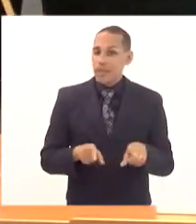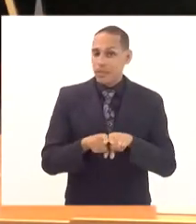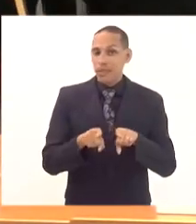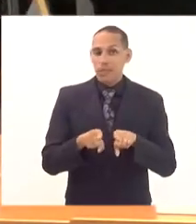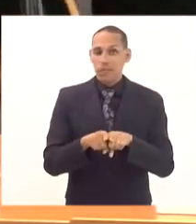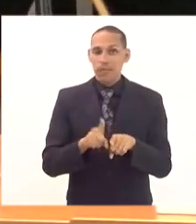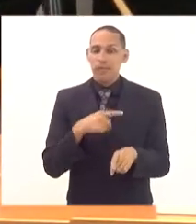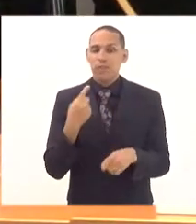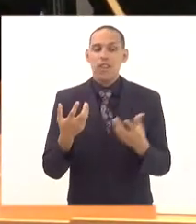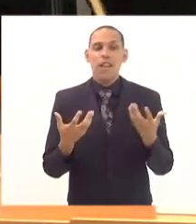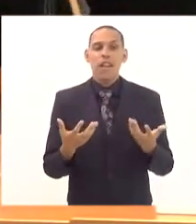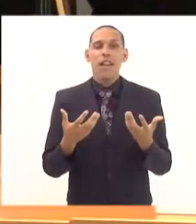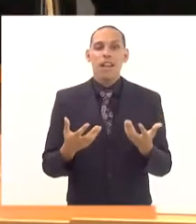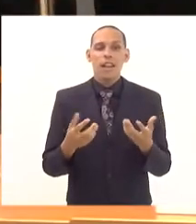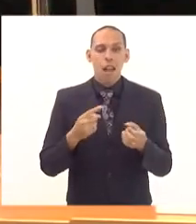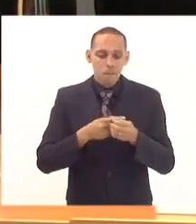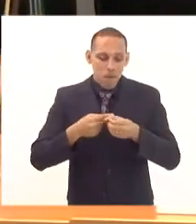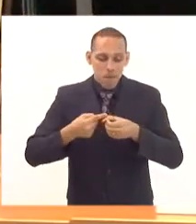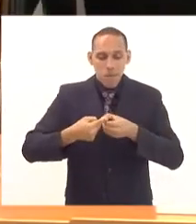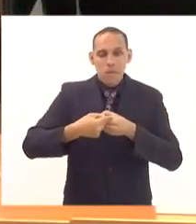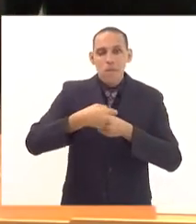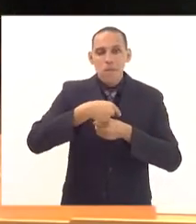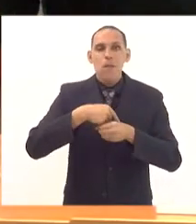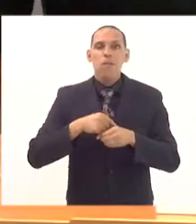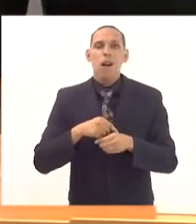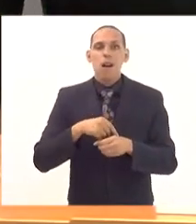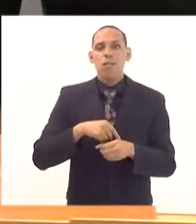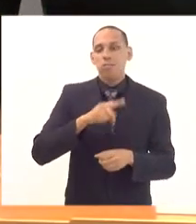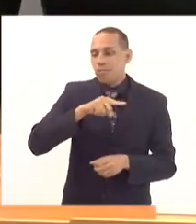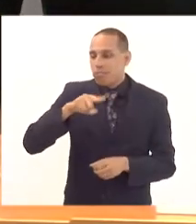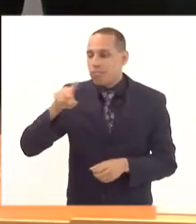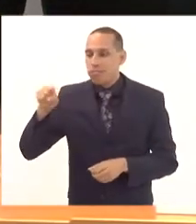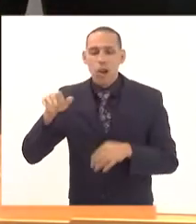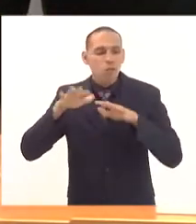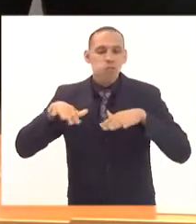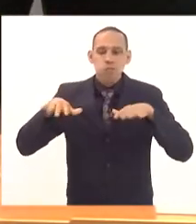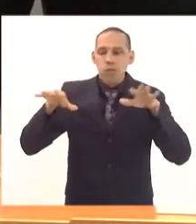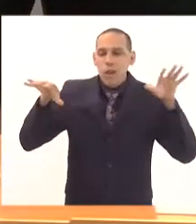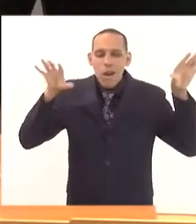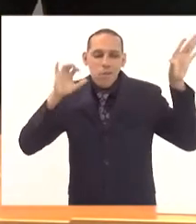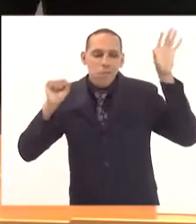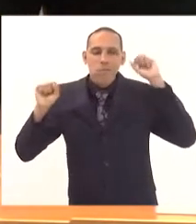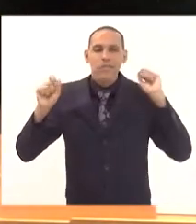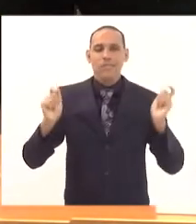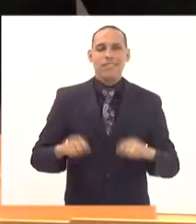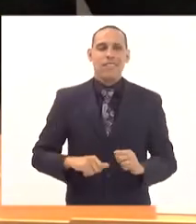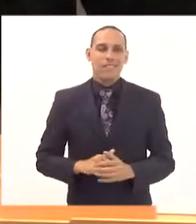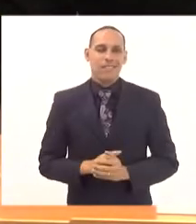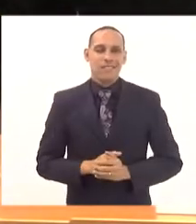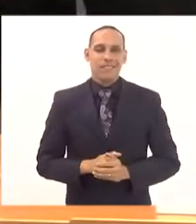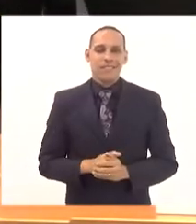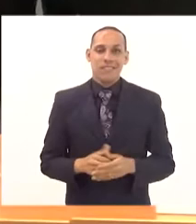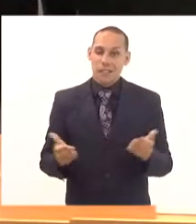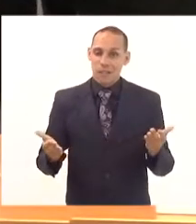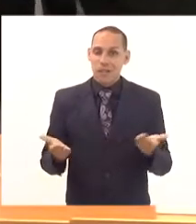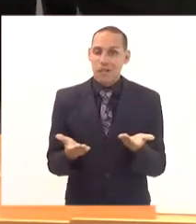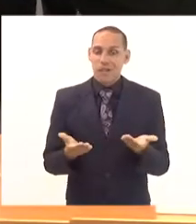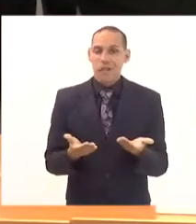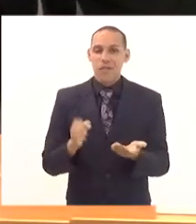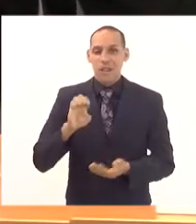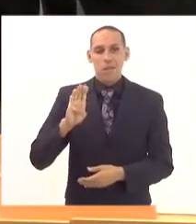também queremos frequências no interior do Estado do Rio de Janeiro para que nenhum ouvinte fique para trás hoje